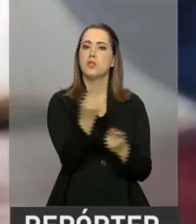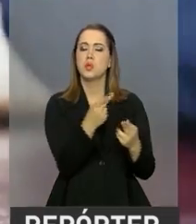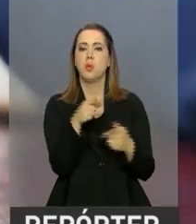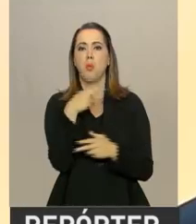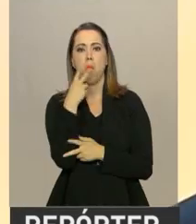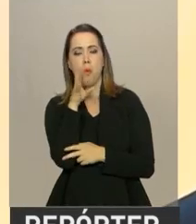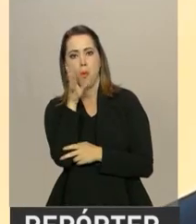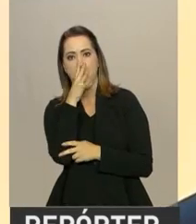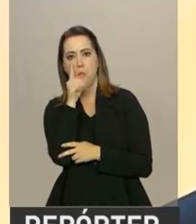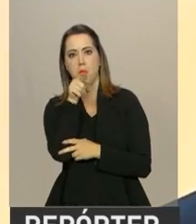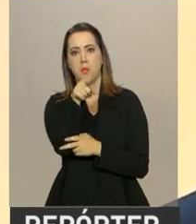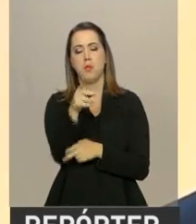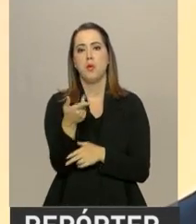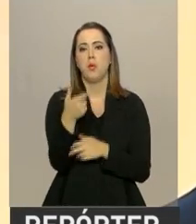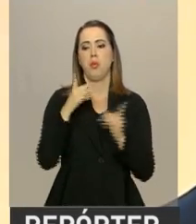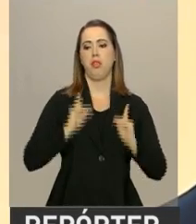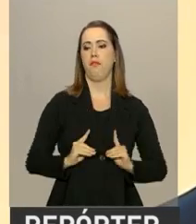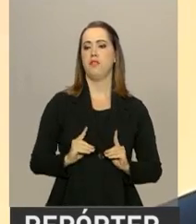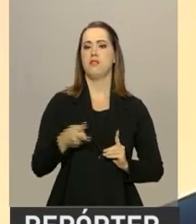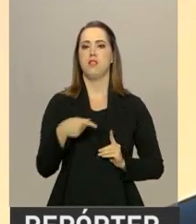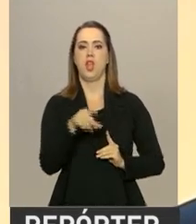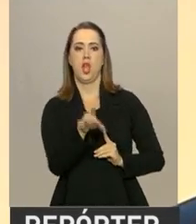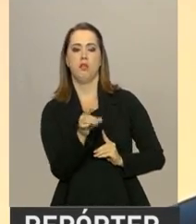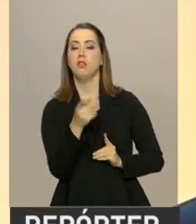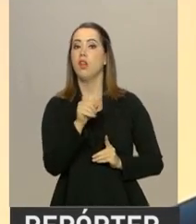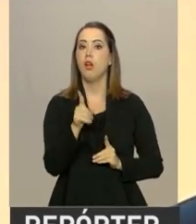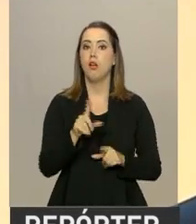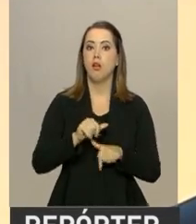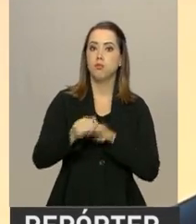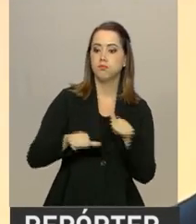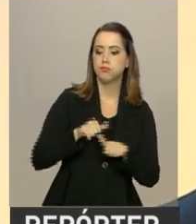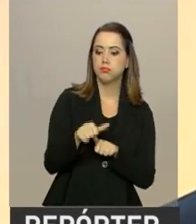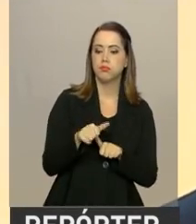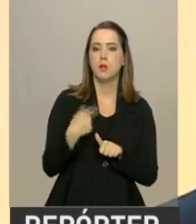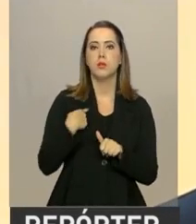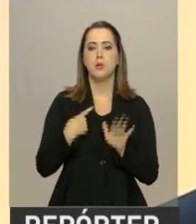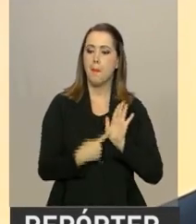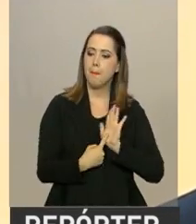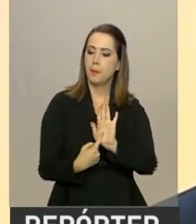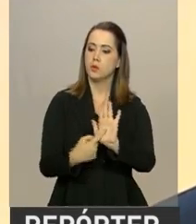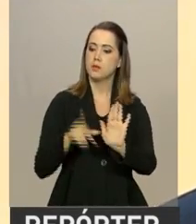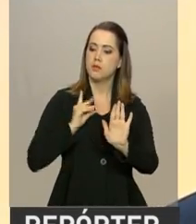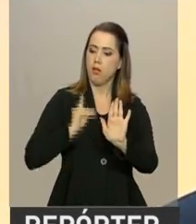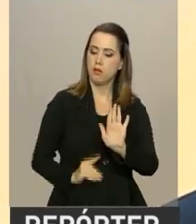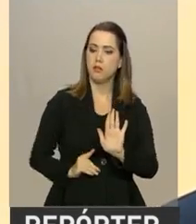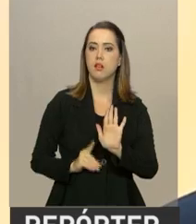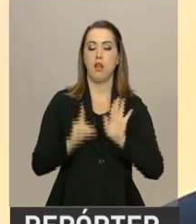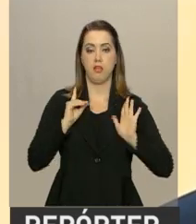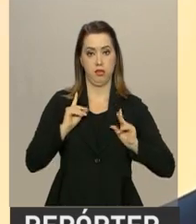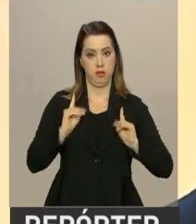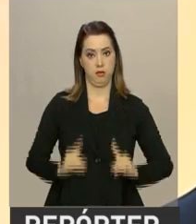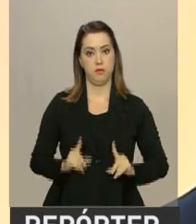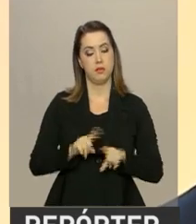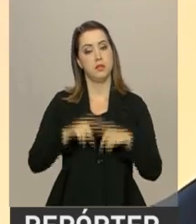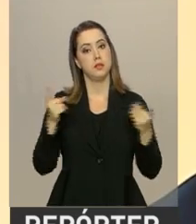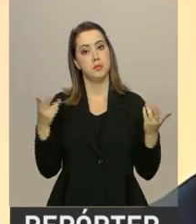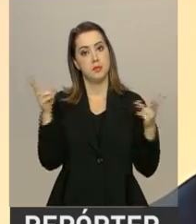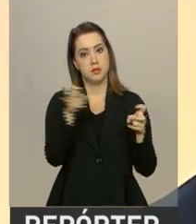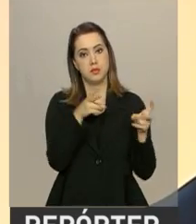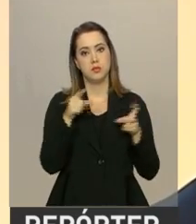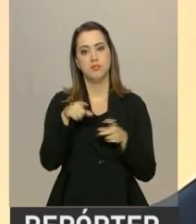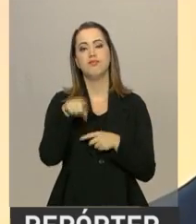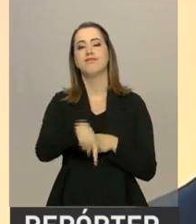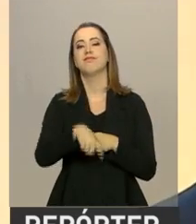atenção na deficiência que porventura aquele atleta tenha. Ela não está escondida, ela está lá, está visível. Mas nesse contexto, ela importa menos